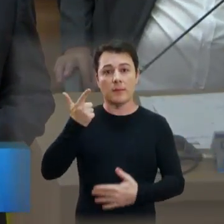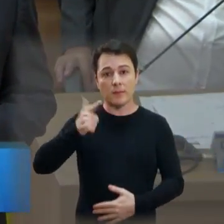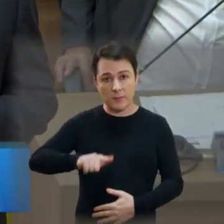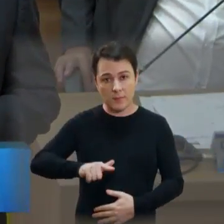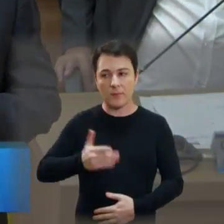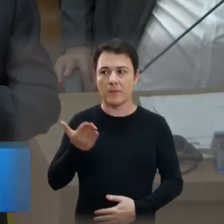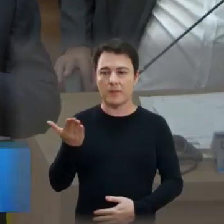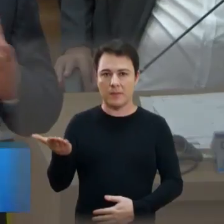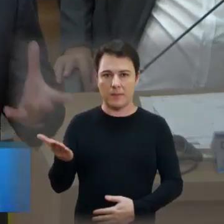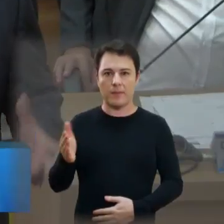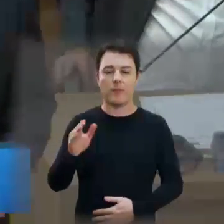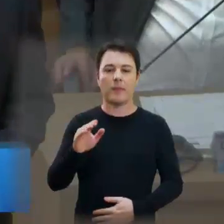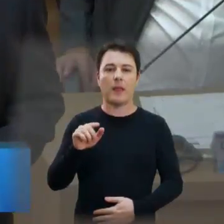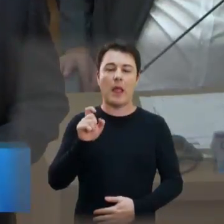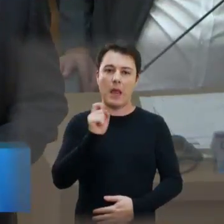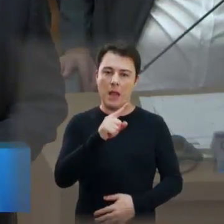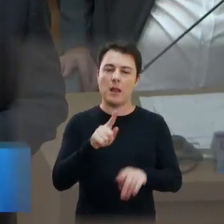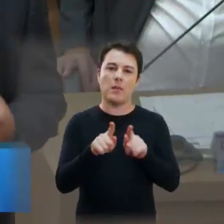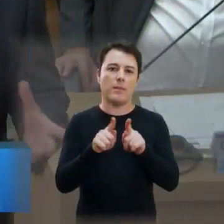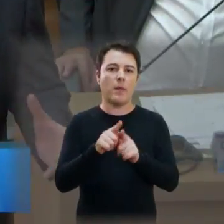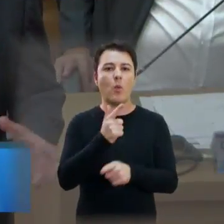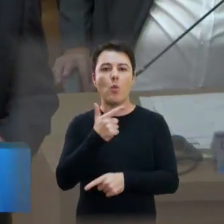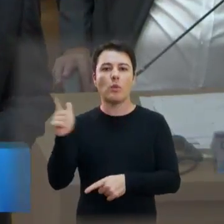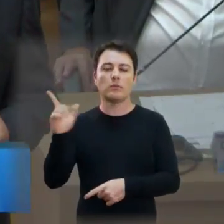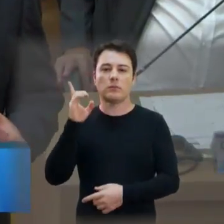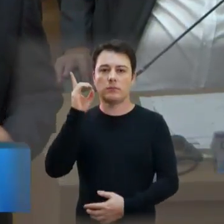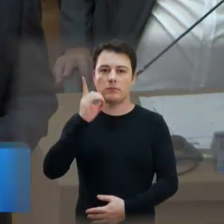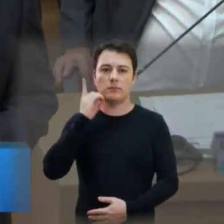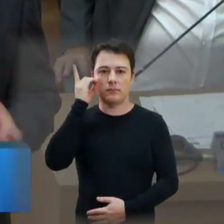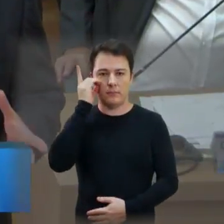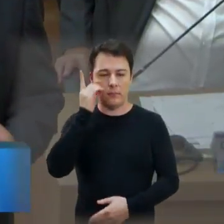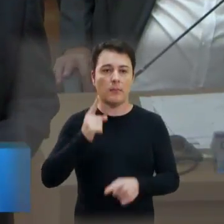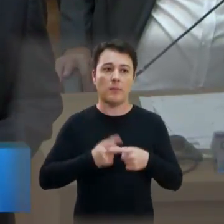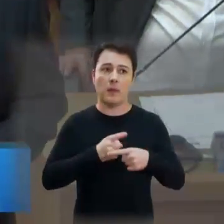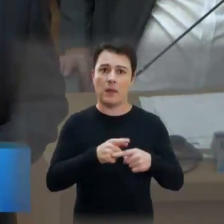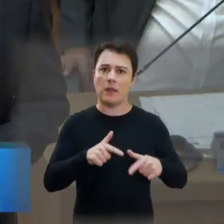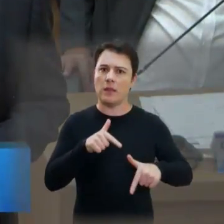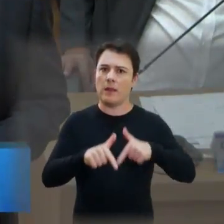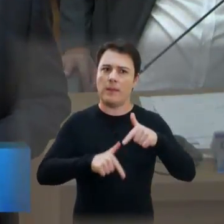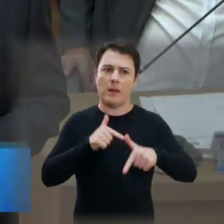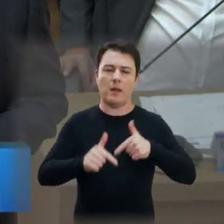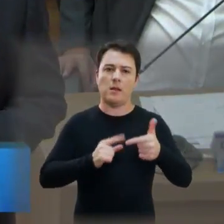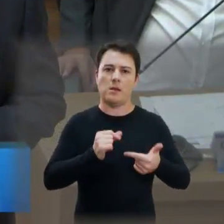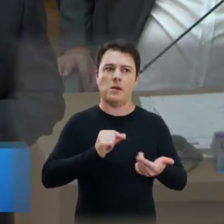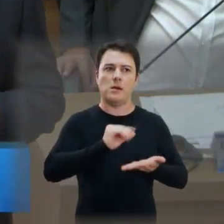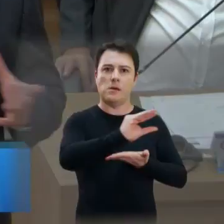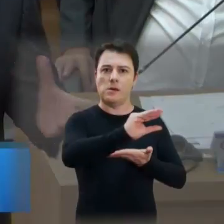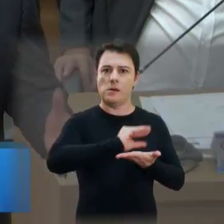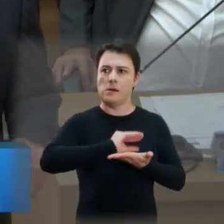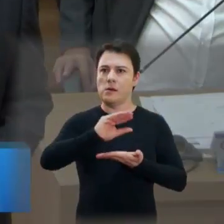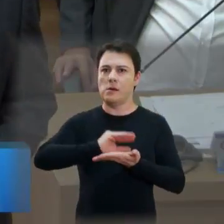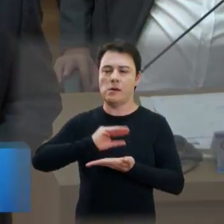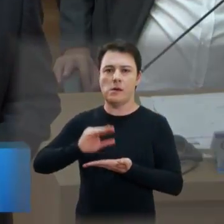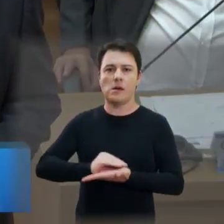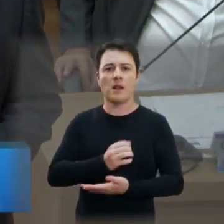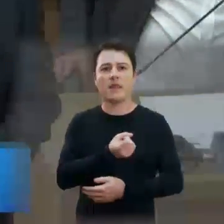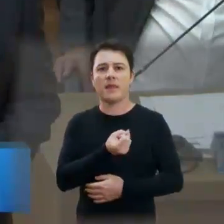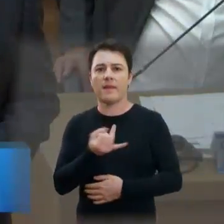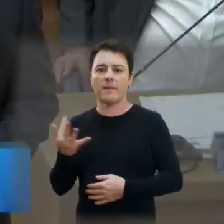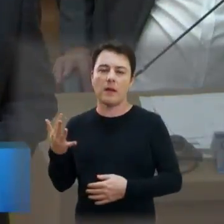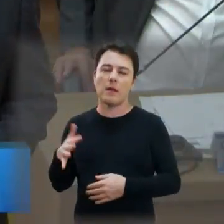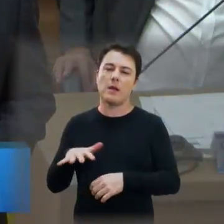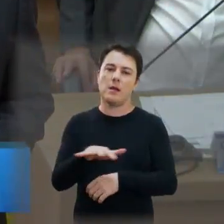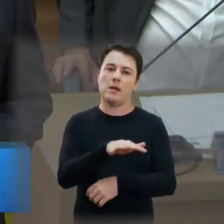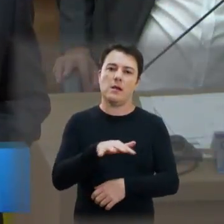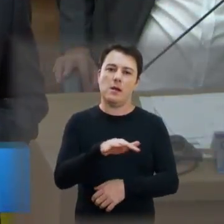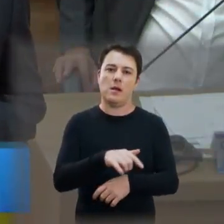vez ele e todos os outros deputados que, ao longo aí desses meses, têm nos ajudado com emendas em diversas áreas que o município